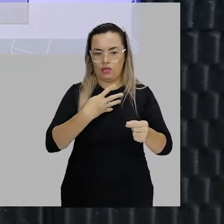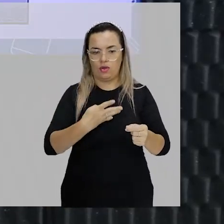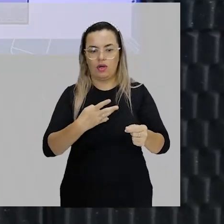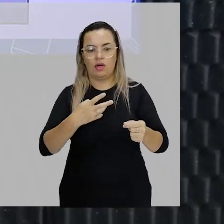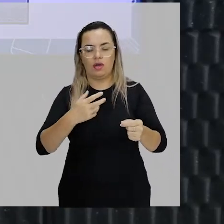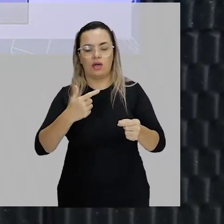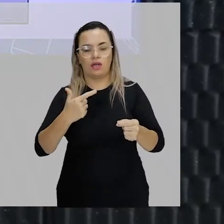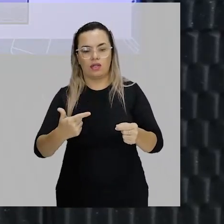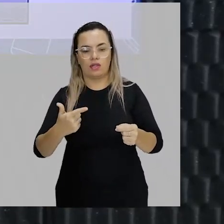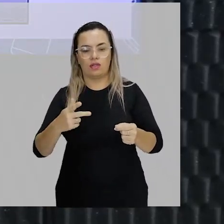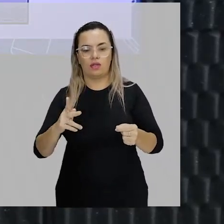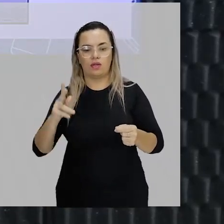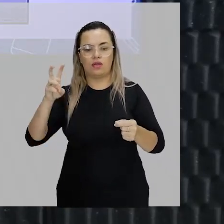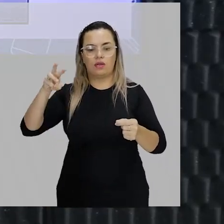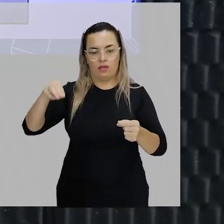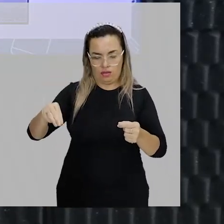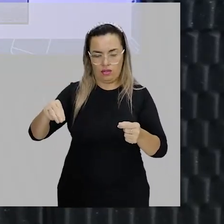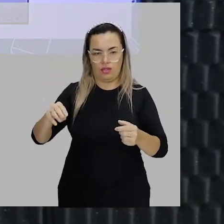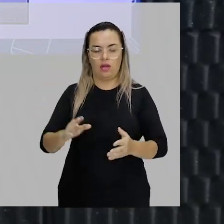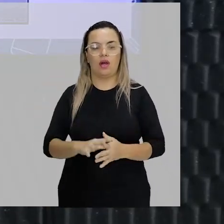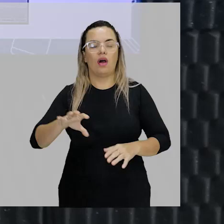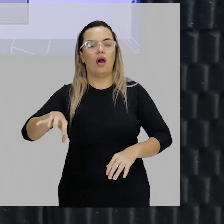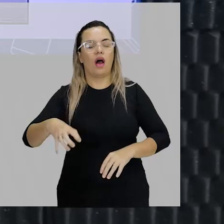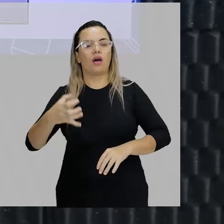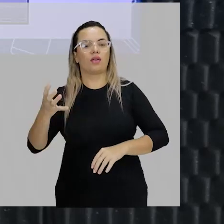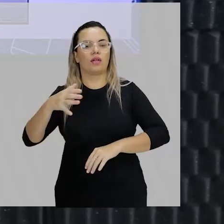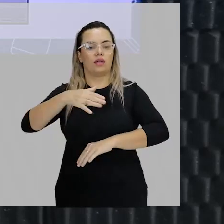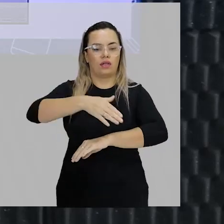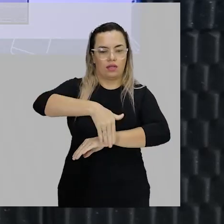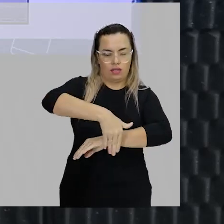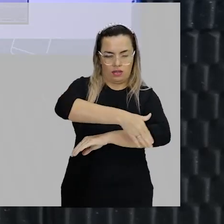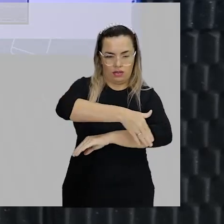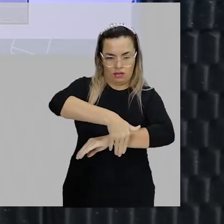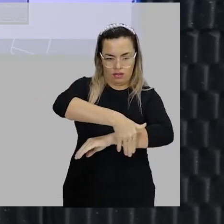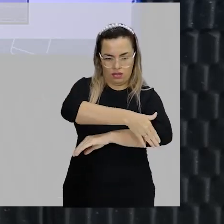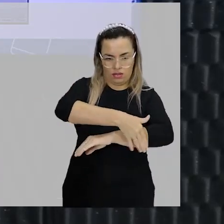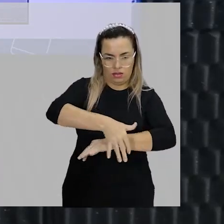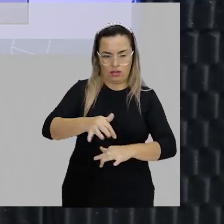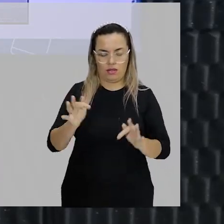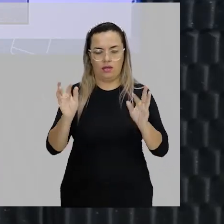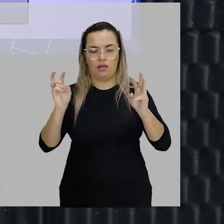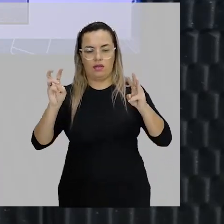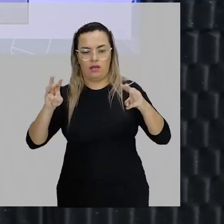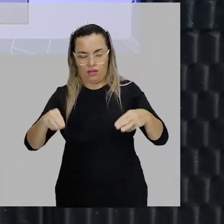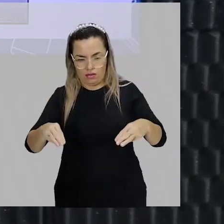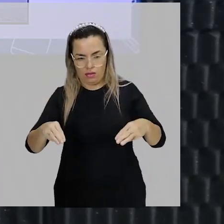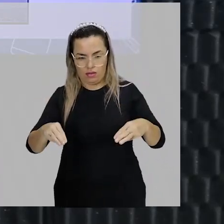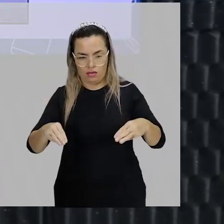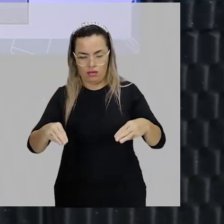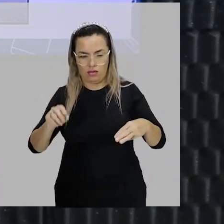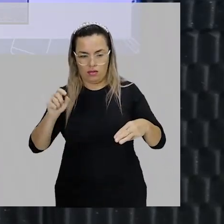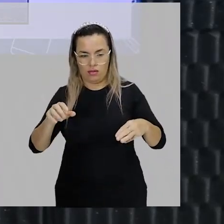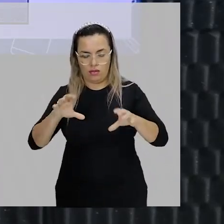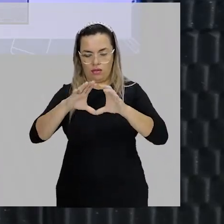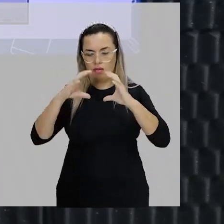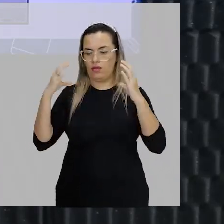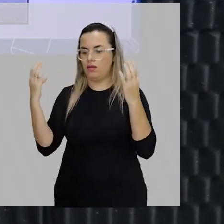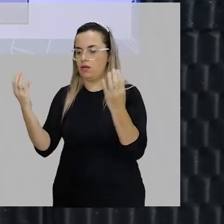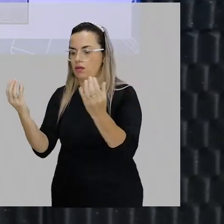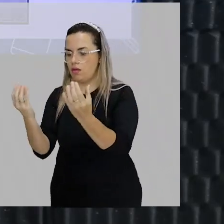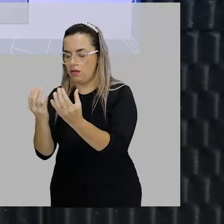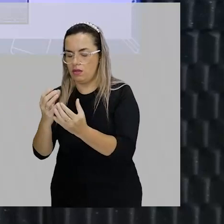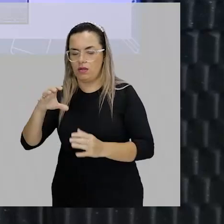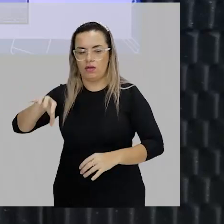A prova ela acontece na rua, conforme essa imagem, mas ela é finalizada no estádio, onde aconteceram as